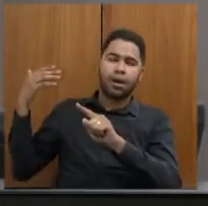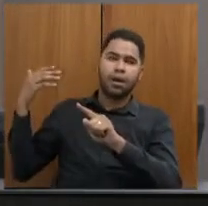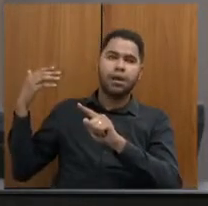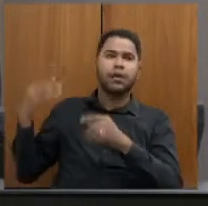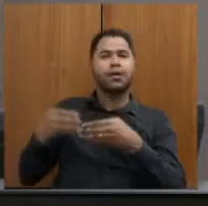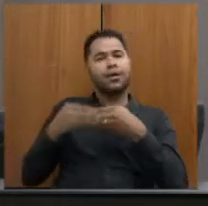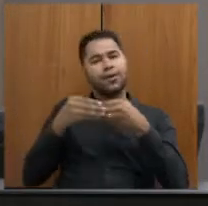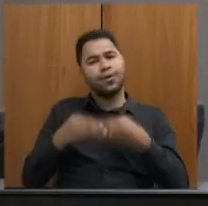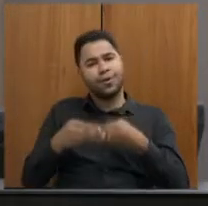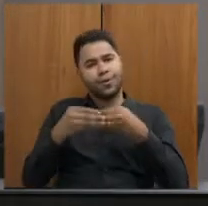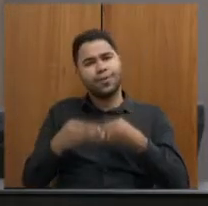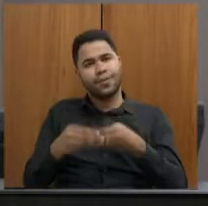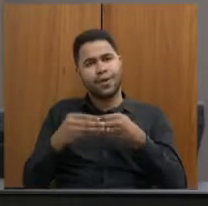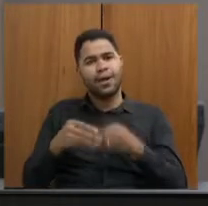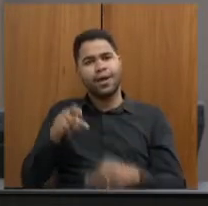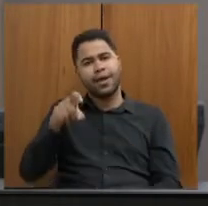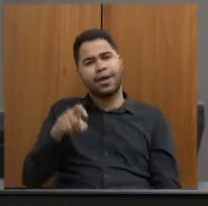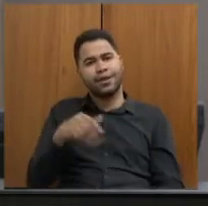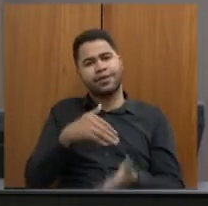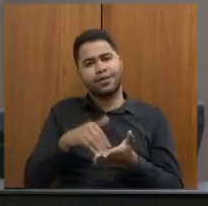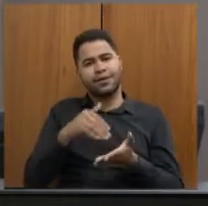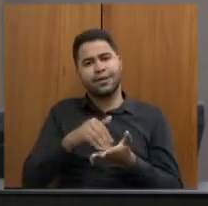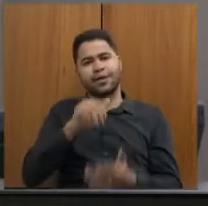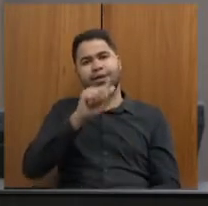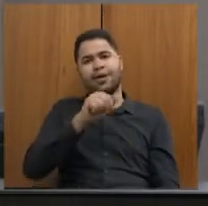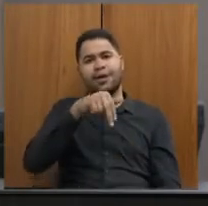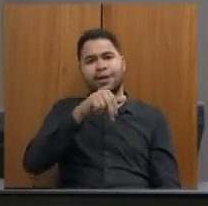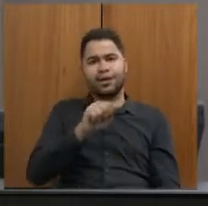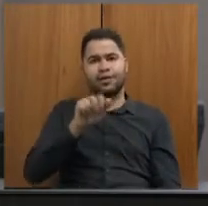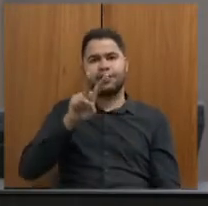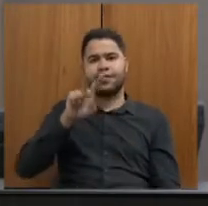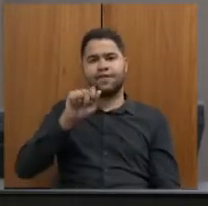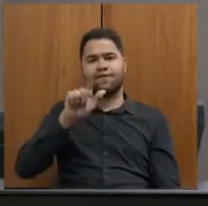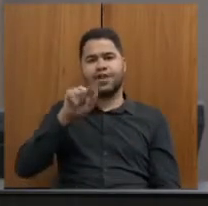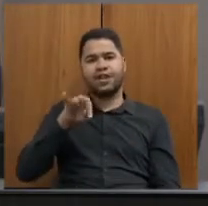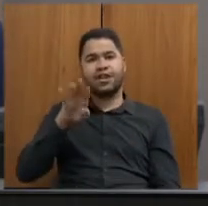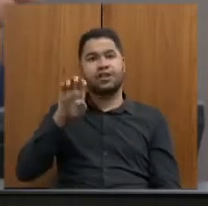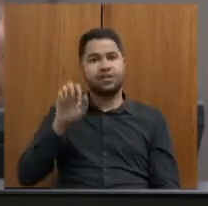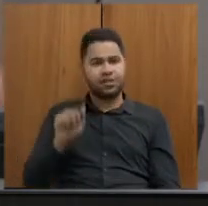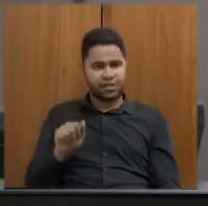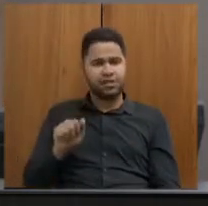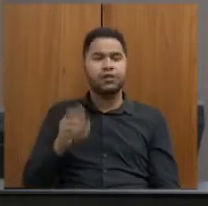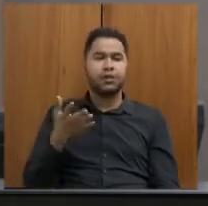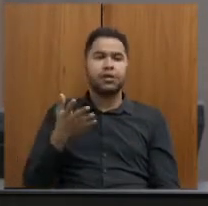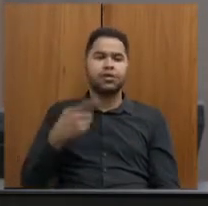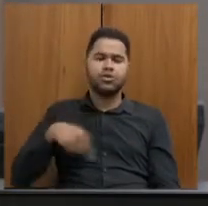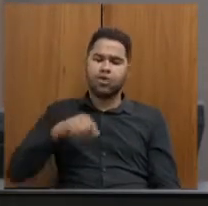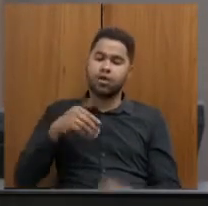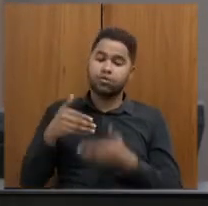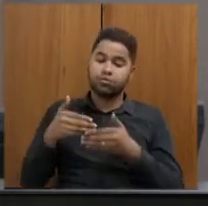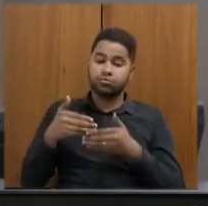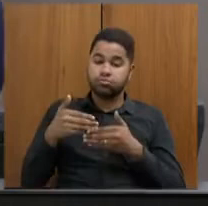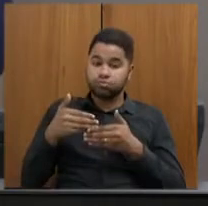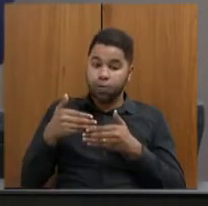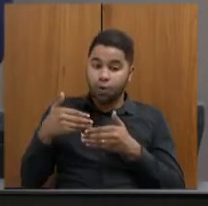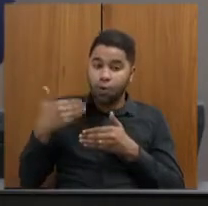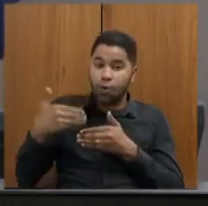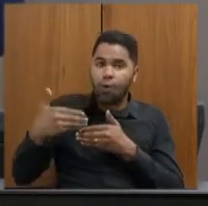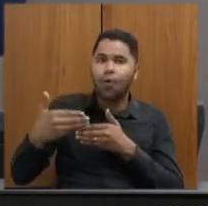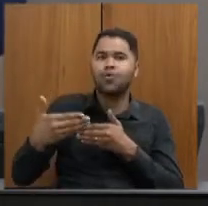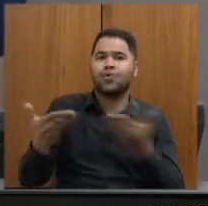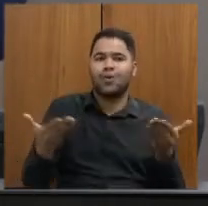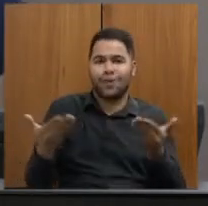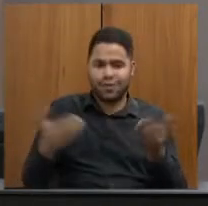aqui cumprimentar a nossa e secretária Ana Valentina com toda a equipe que tá dando que a gente dando sequência do trabalho dela que eu acho que é importante